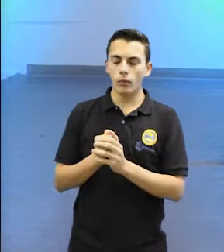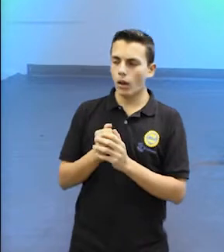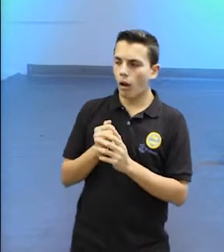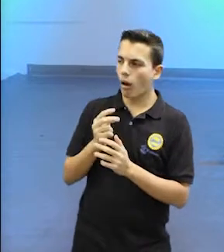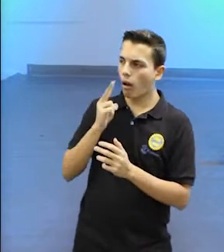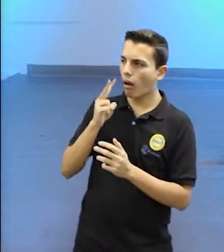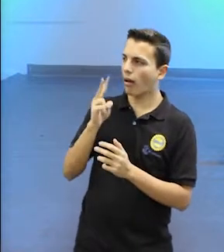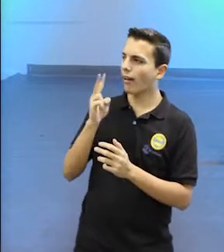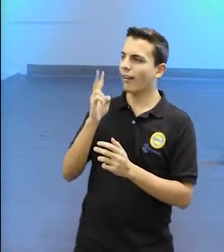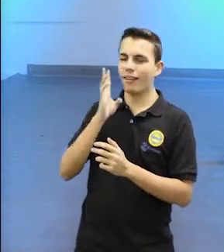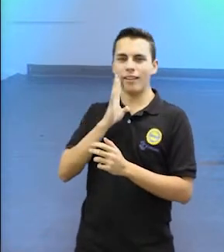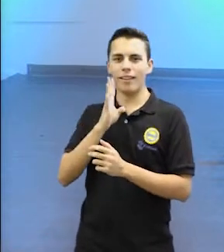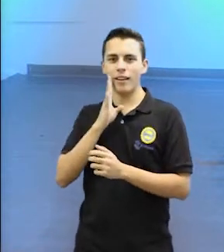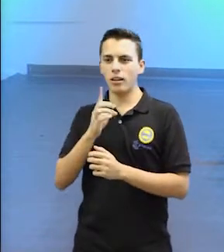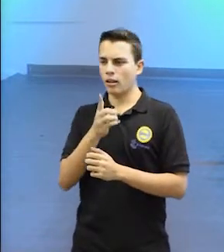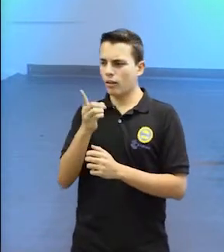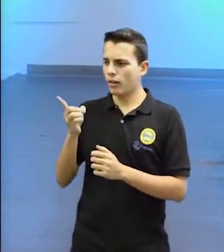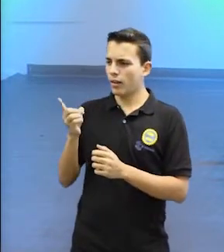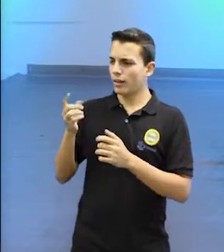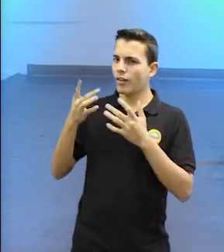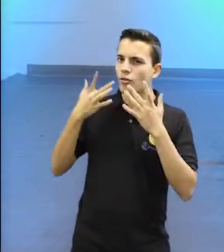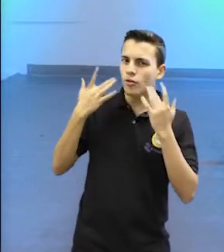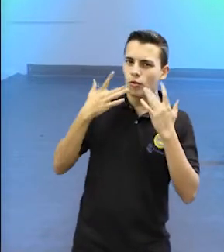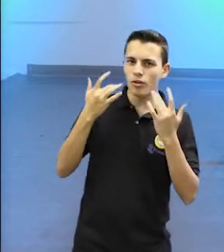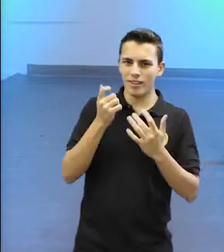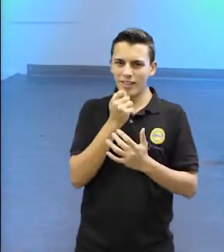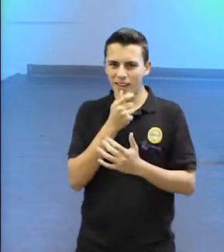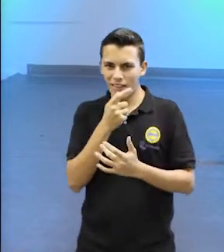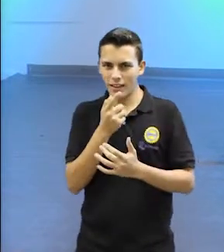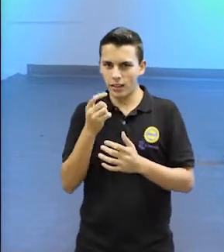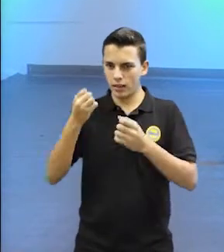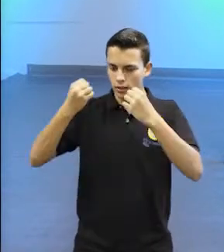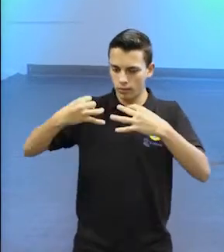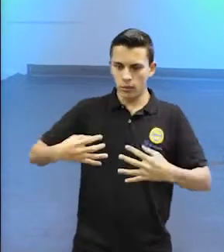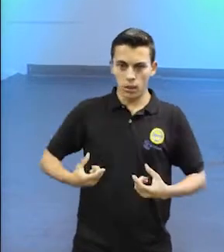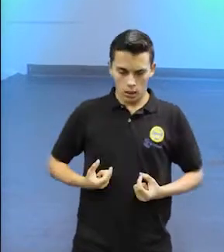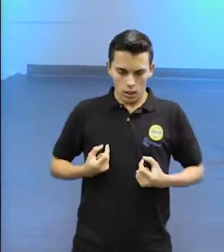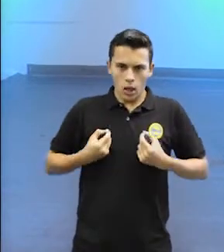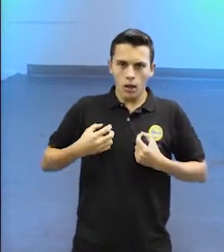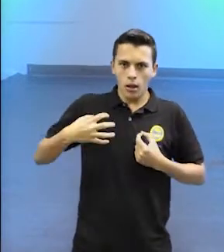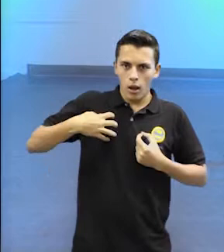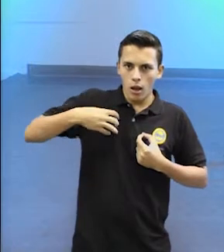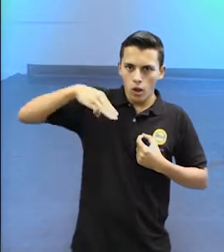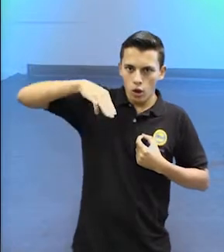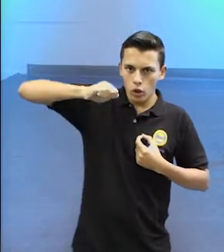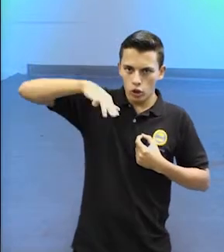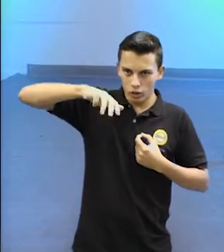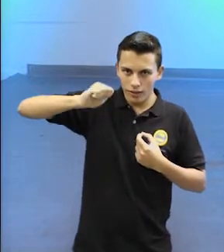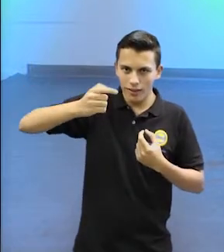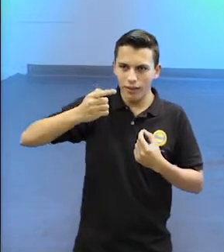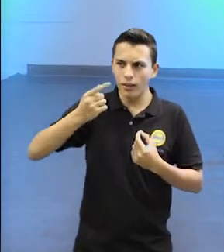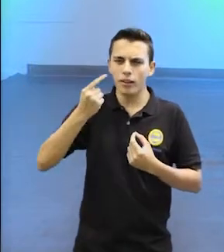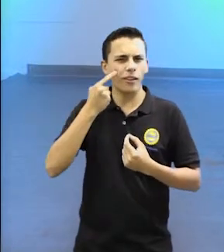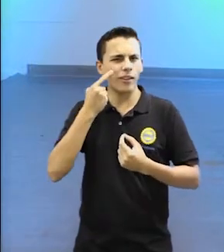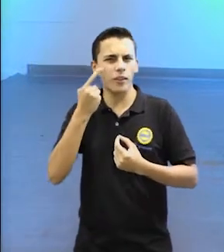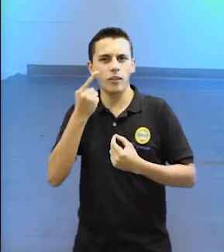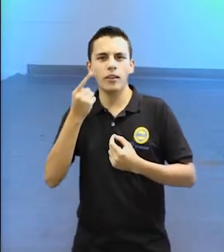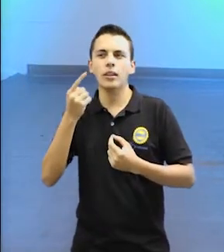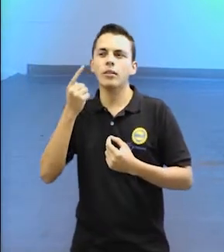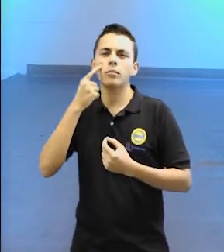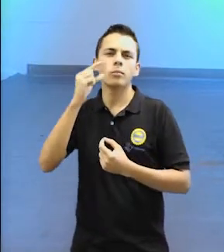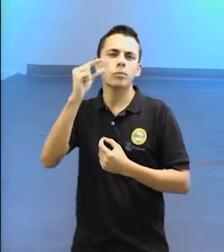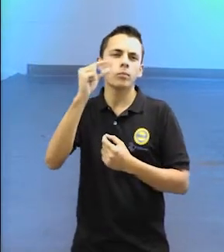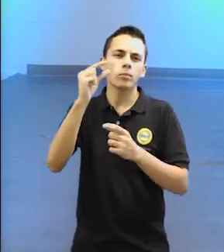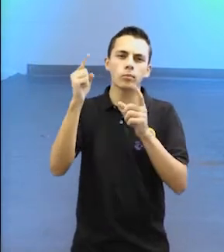comédia onde se fala da prevenção do câncer de mama, né? Mas a gente vai já, vamos fazer o seguinte, vamos já chamar